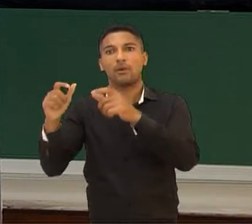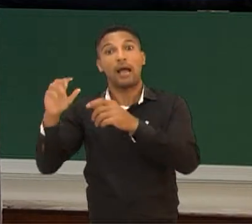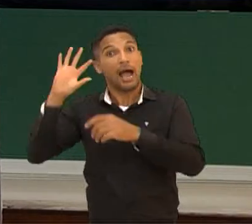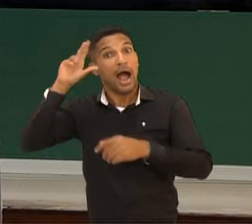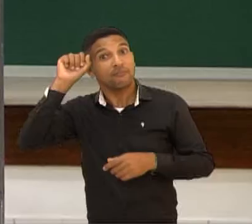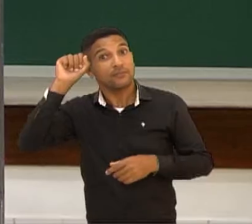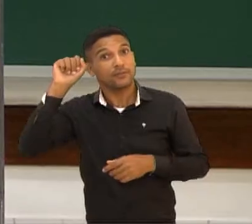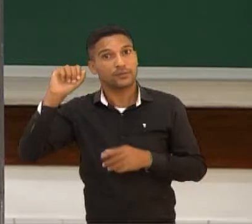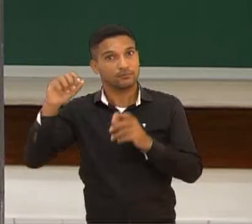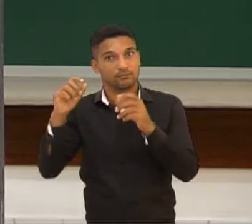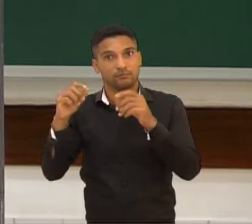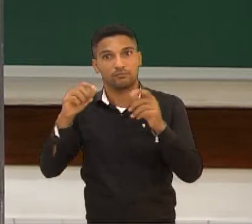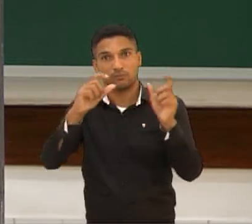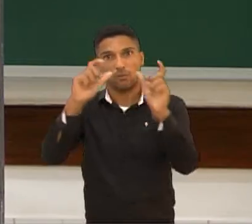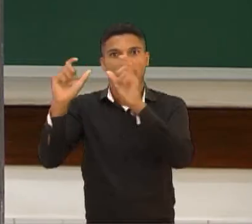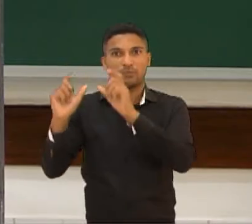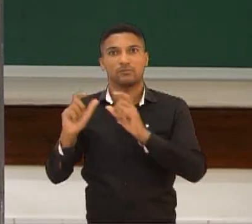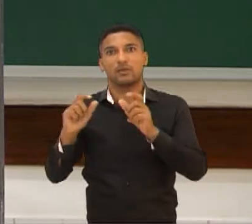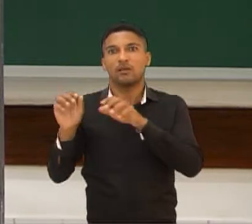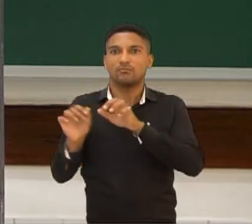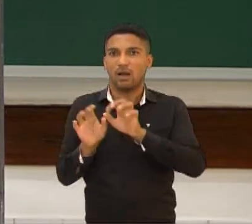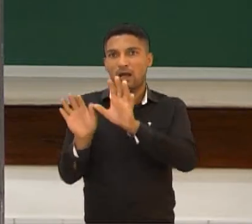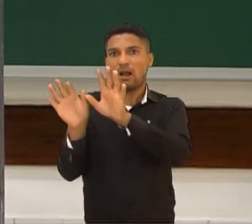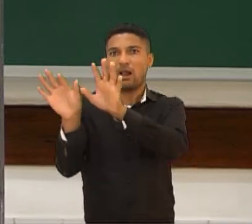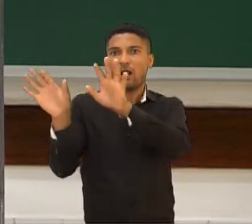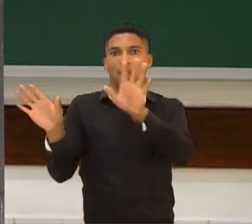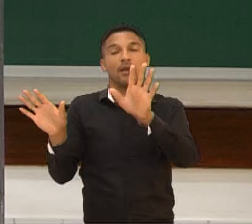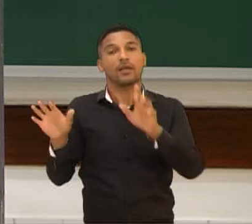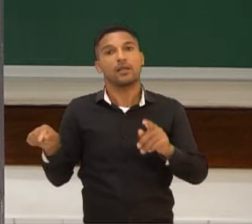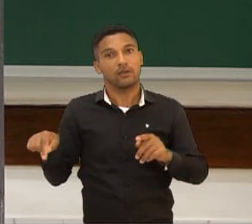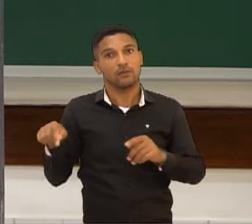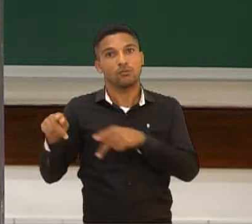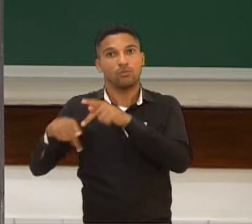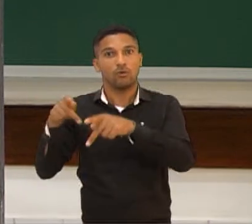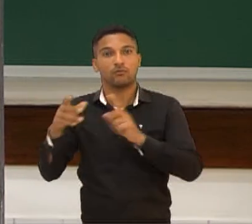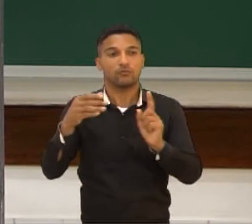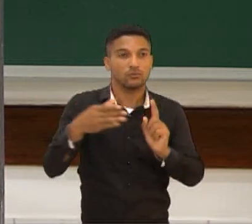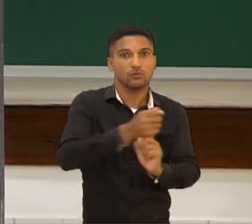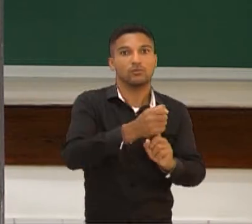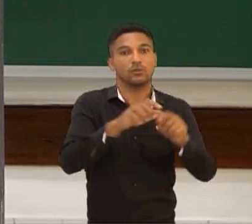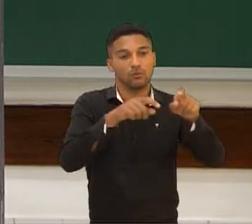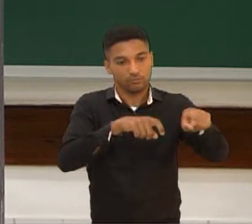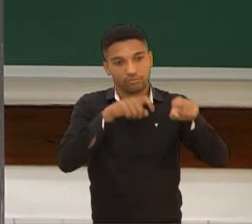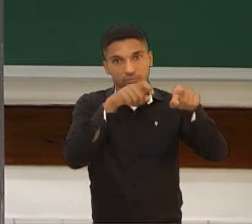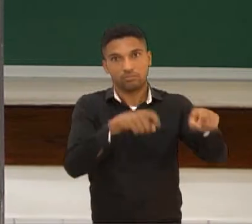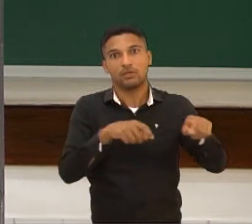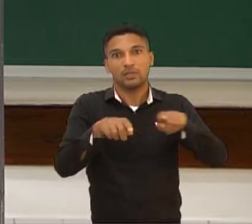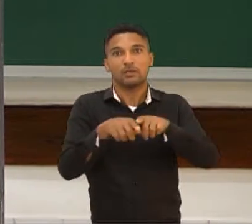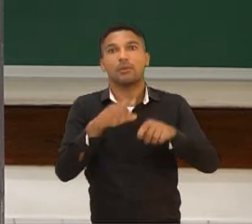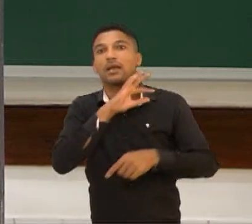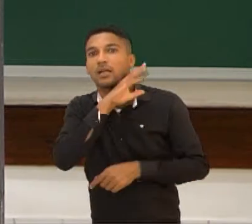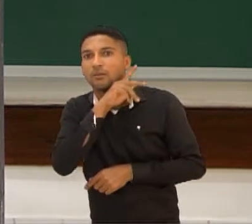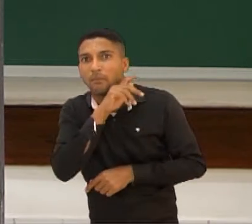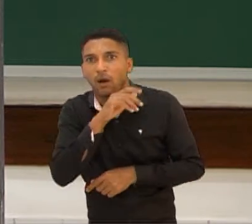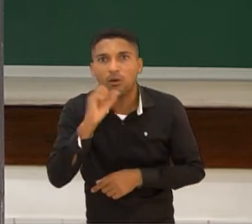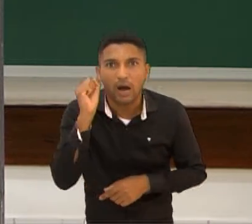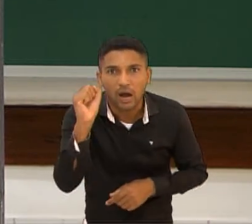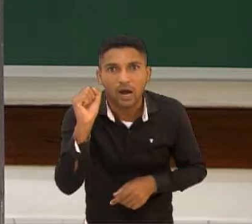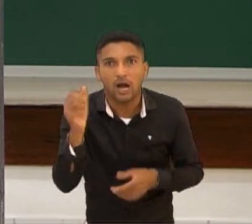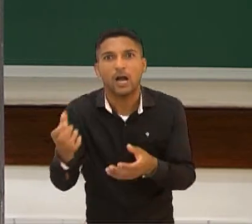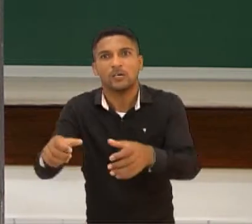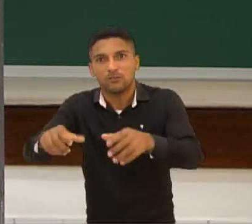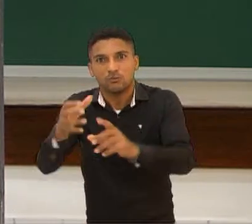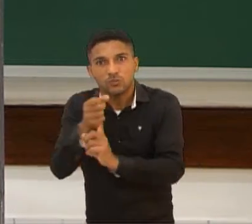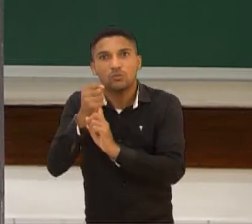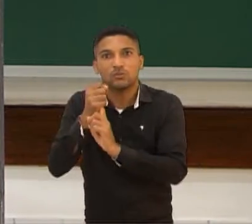dessa expansão, claro, como dominando a agricultura, domesticando animais, tendo um grande domínio, né,